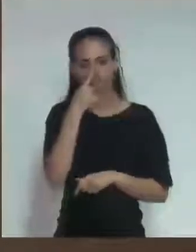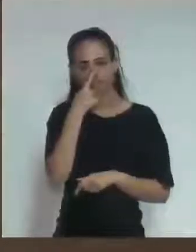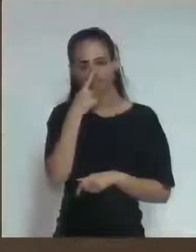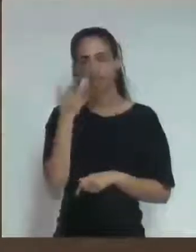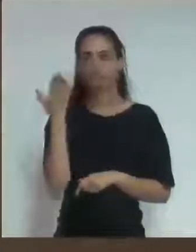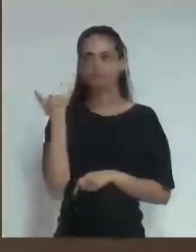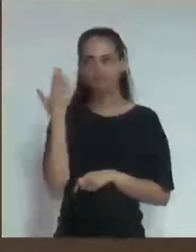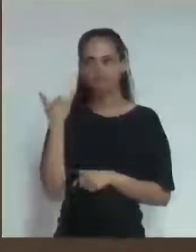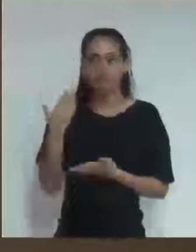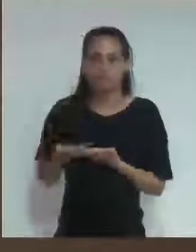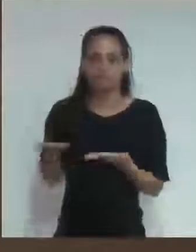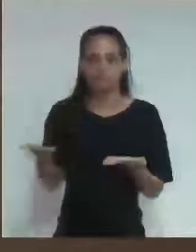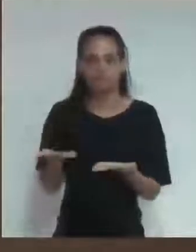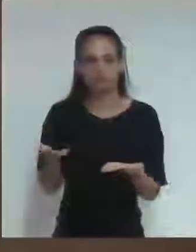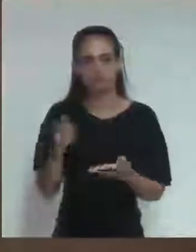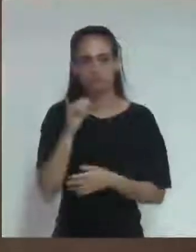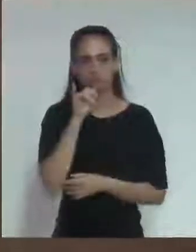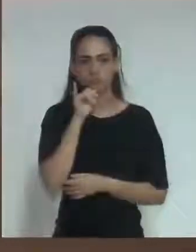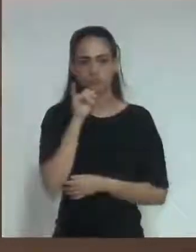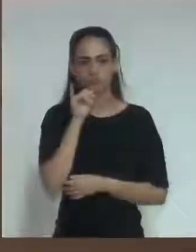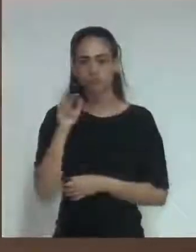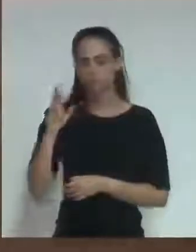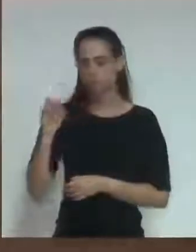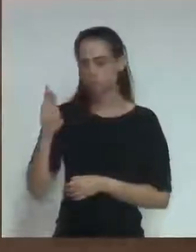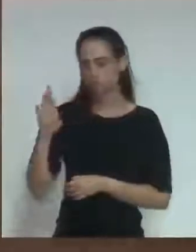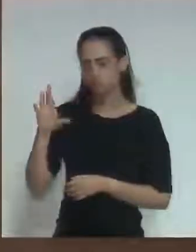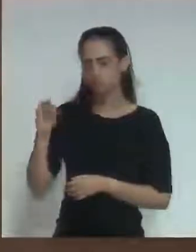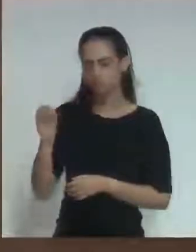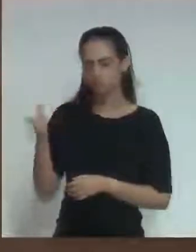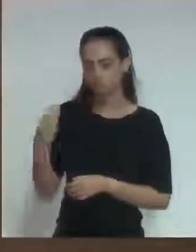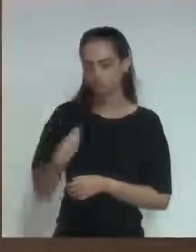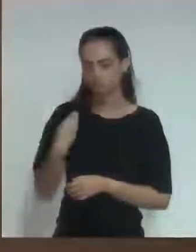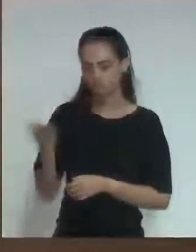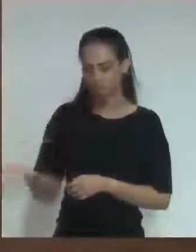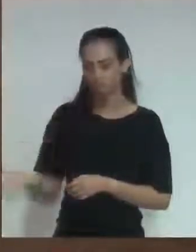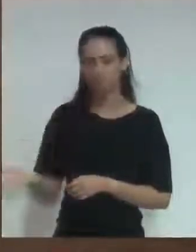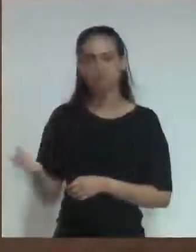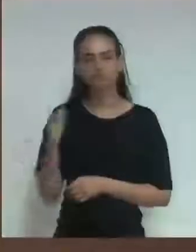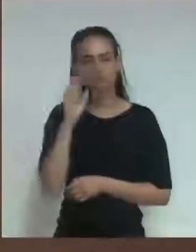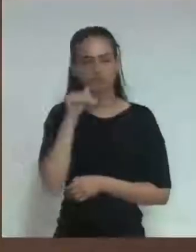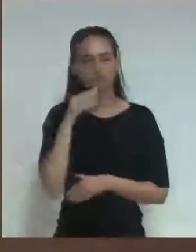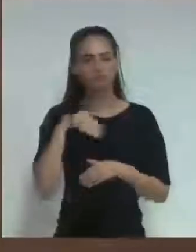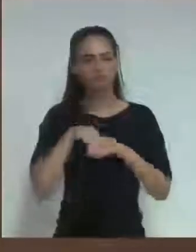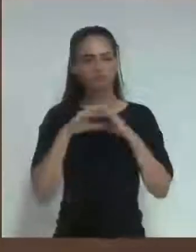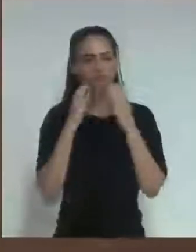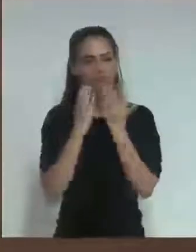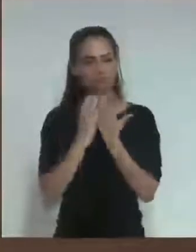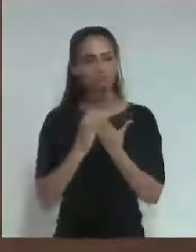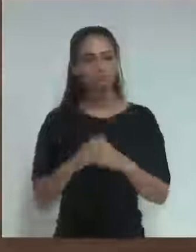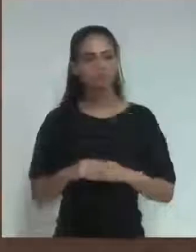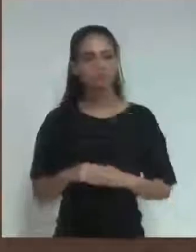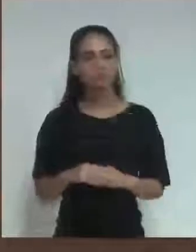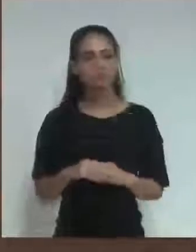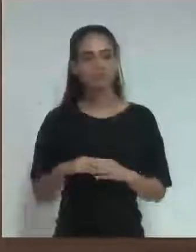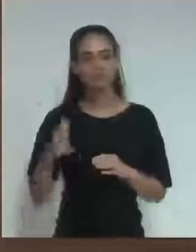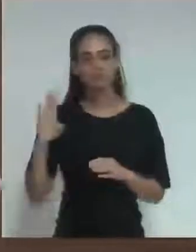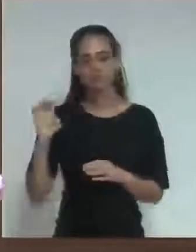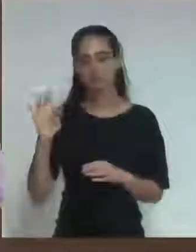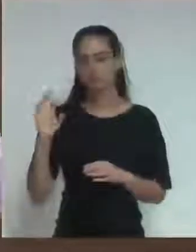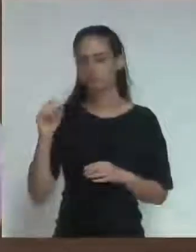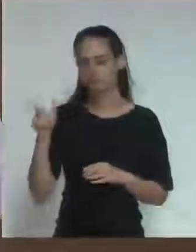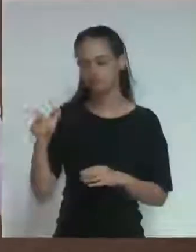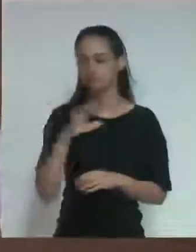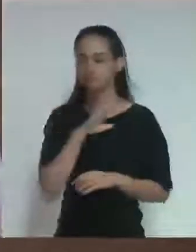vários, inclusive o Roberto Guardioli, que está aqui. Eu falei isso já aqui, volto a falar. Vulgo Betão, corintiano